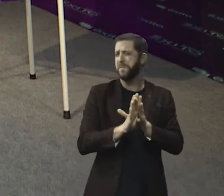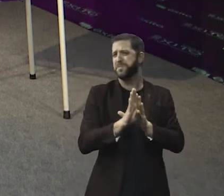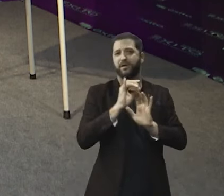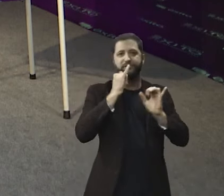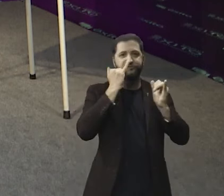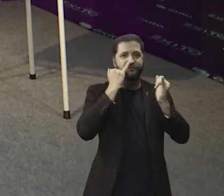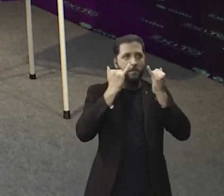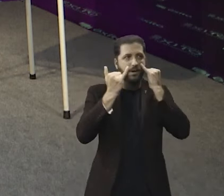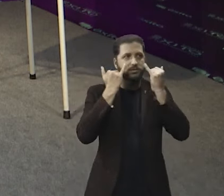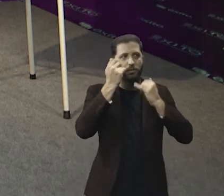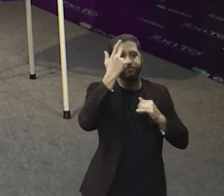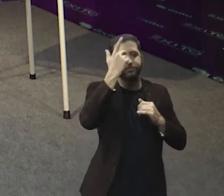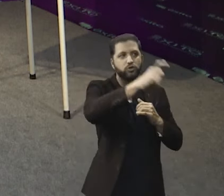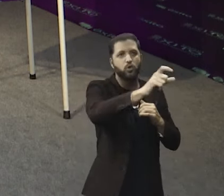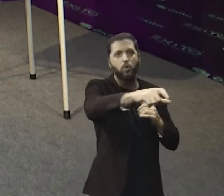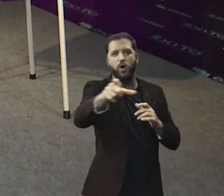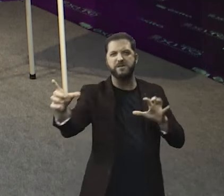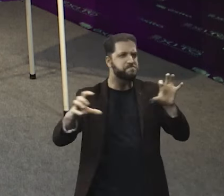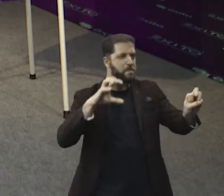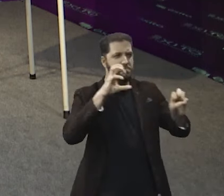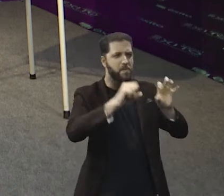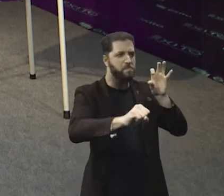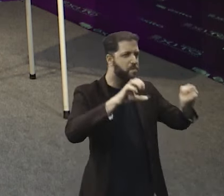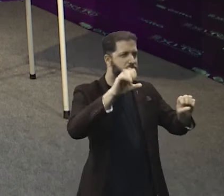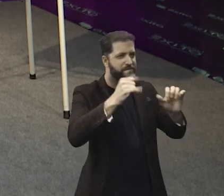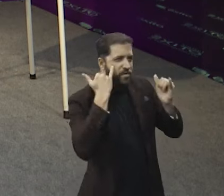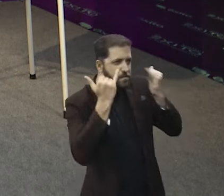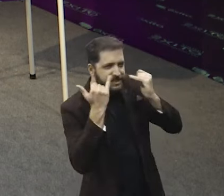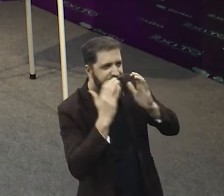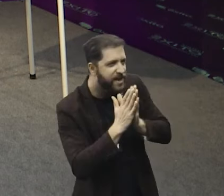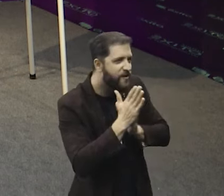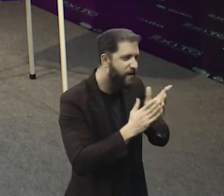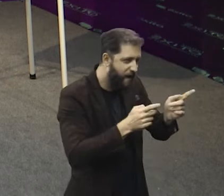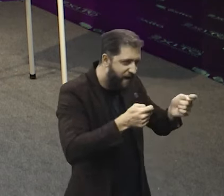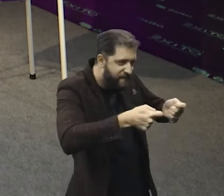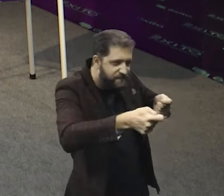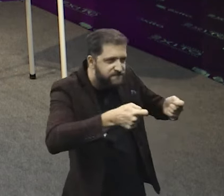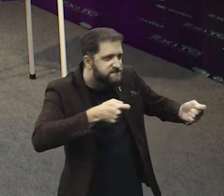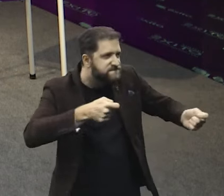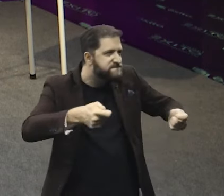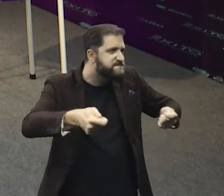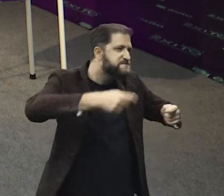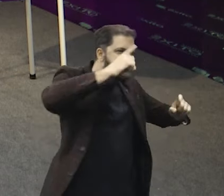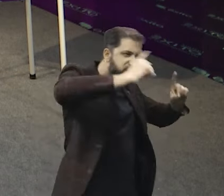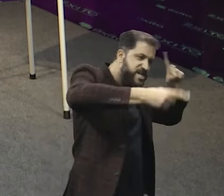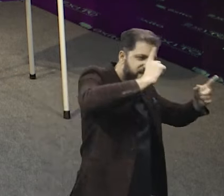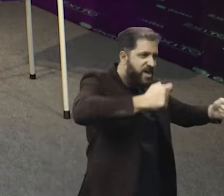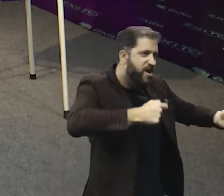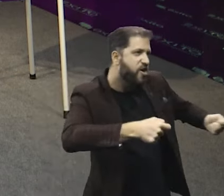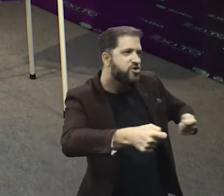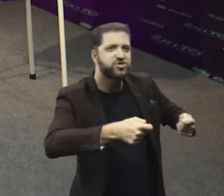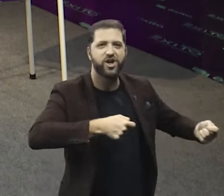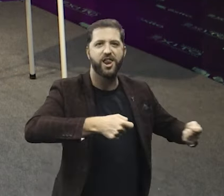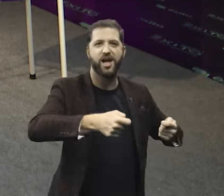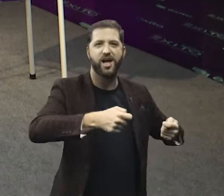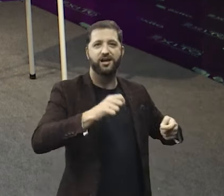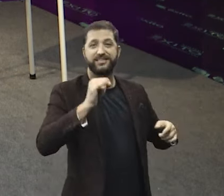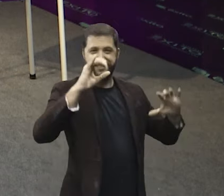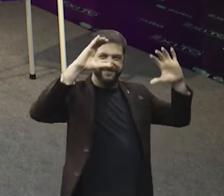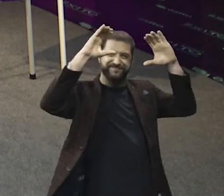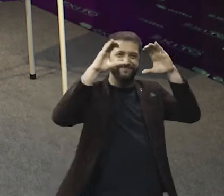todo mundo manipular todo mundo porque a partir do momento que você põe o oclinho ali é aquilo lá o teu cérebro não consegue distinguir eu posso te